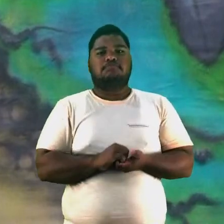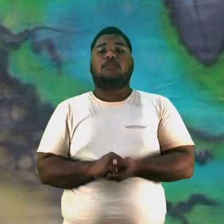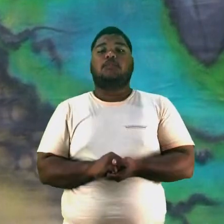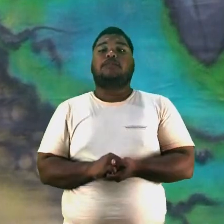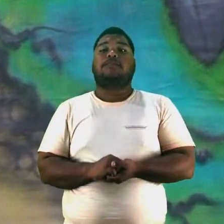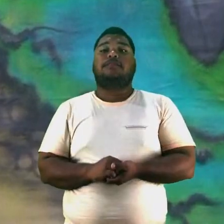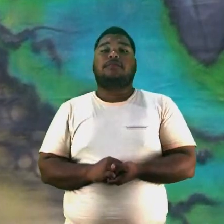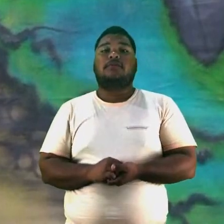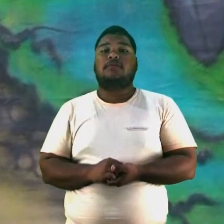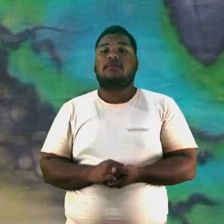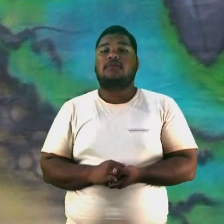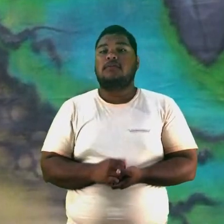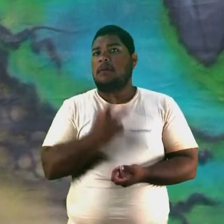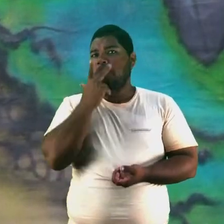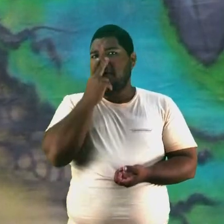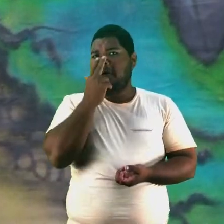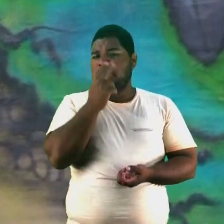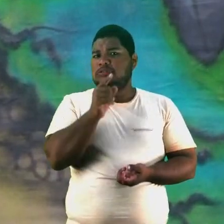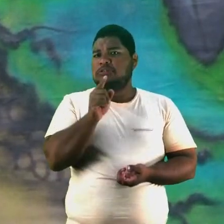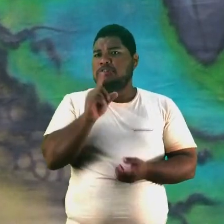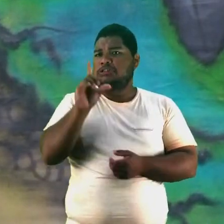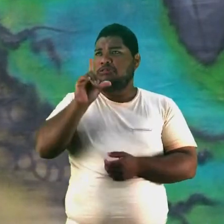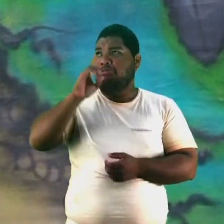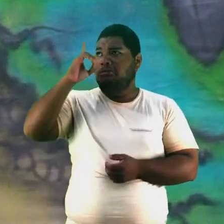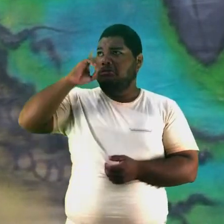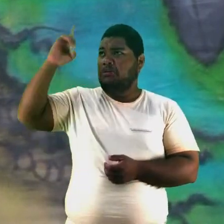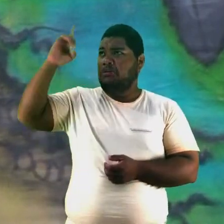Parece que Deus mexeu com o coração dele.